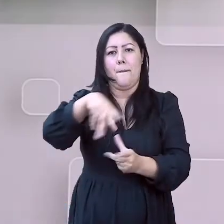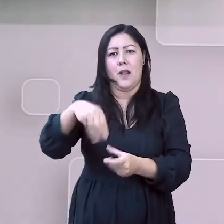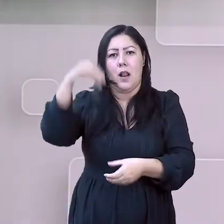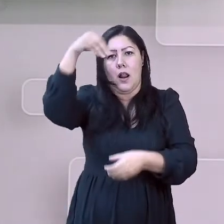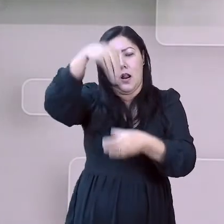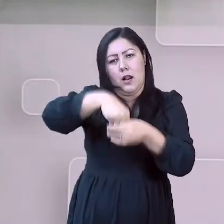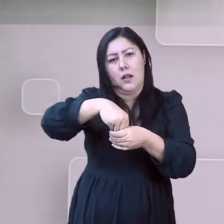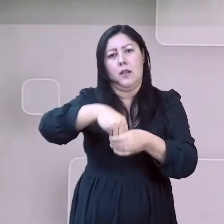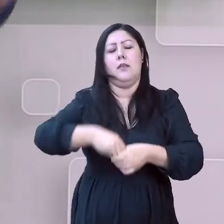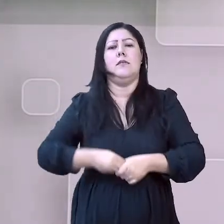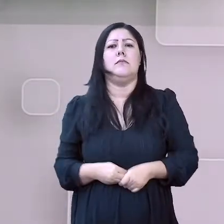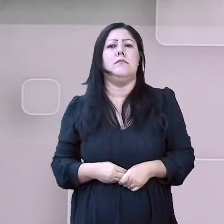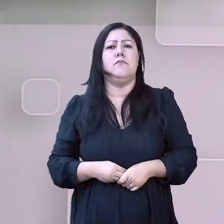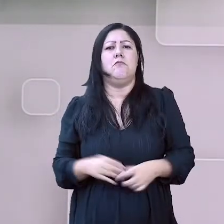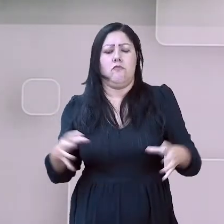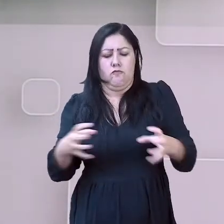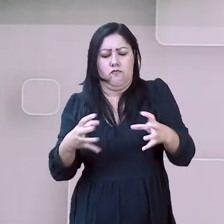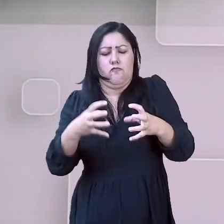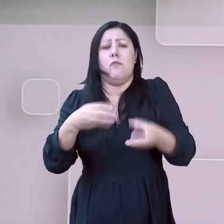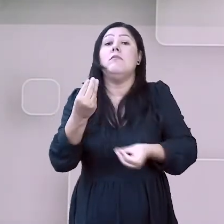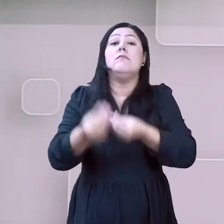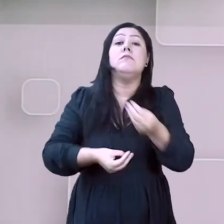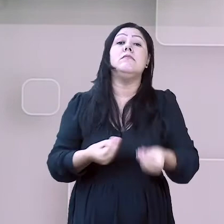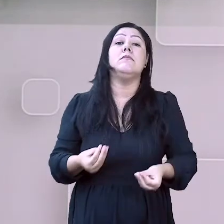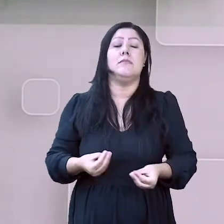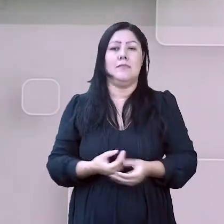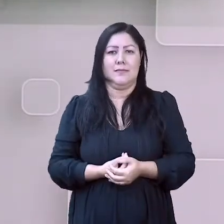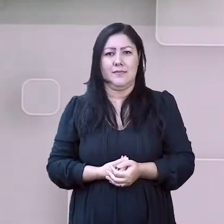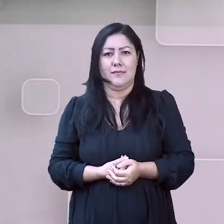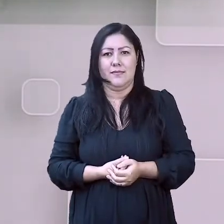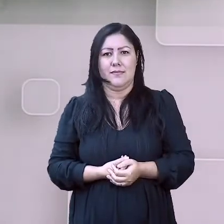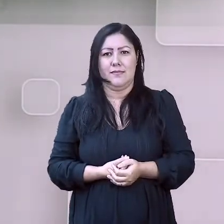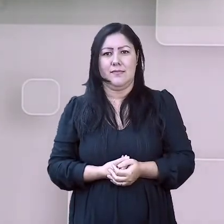planeta. Como que ele foi formado?